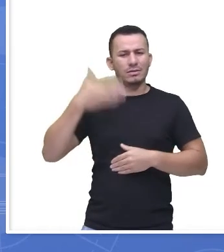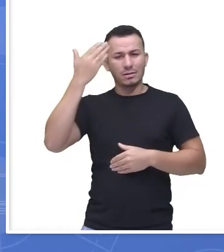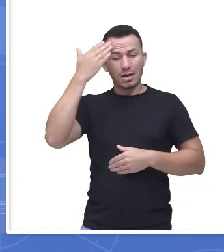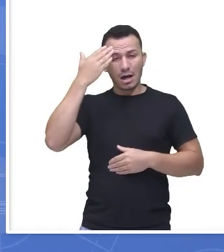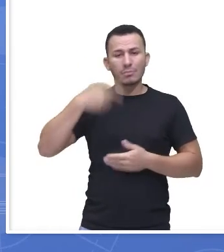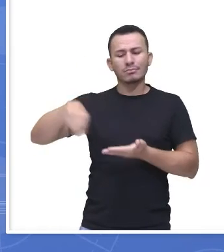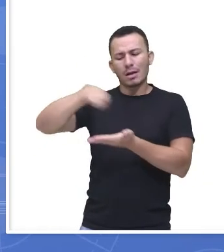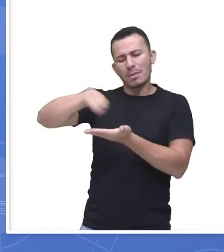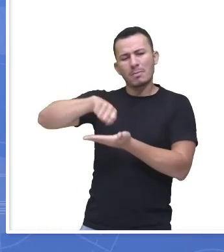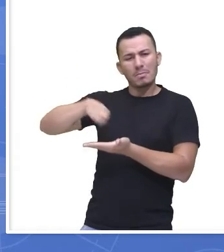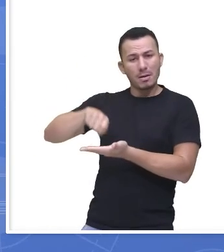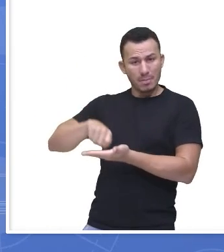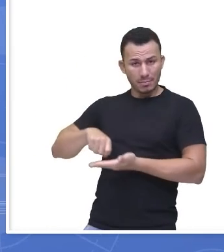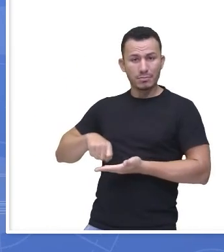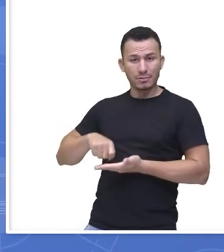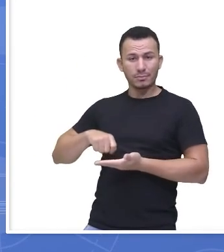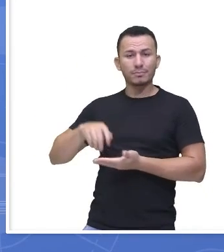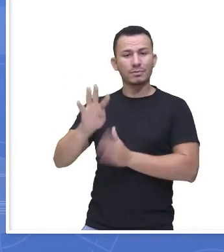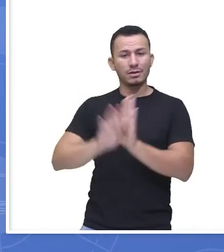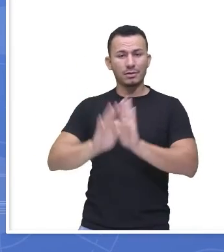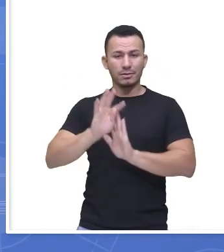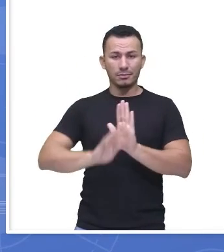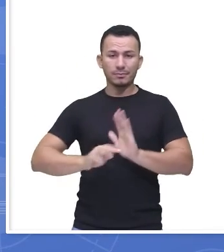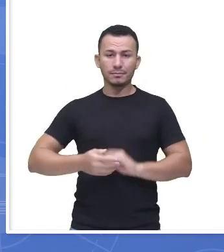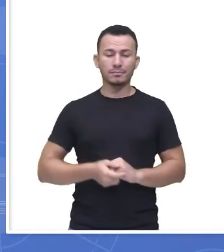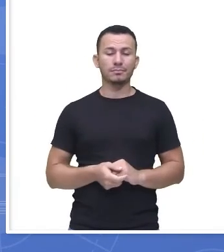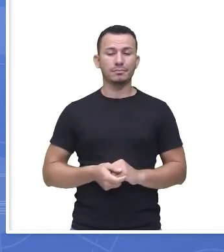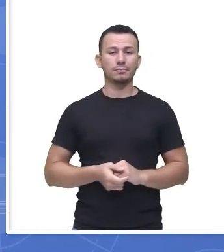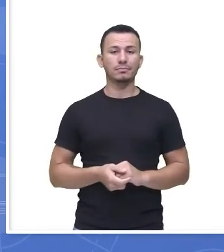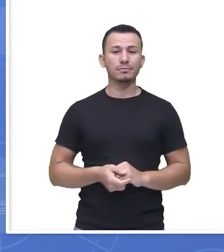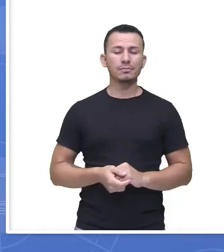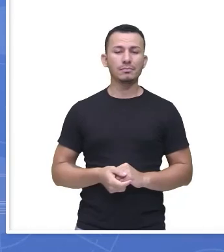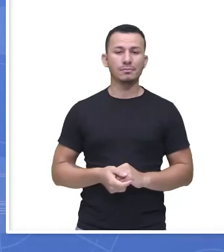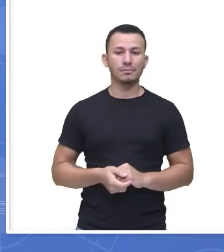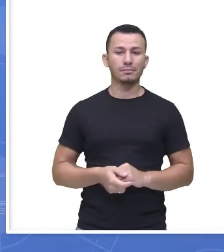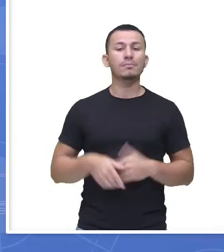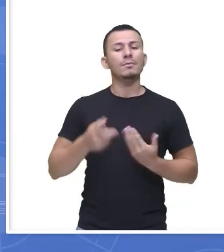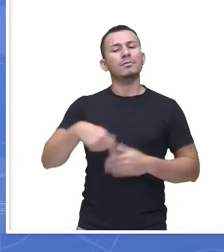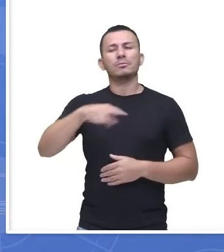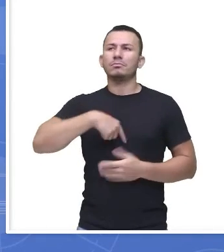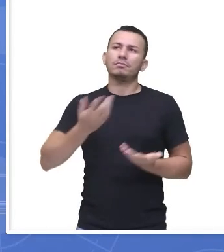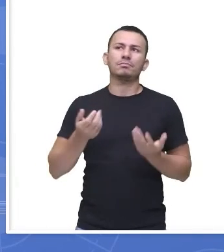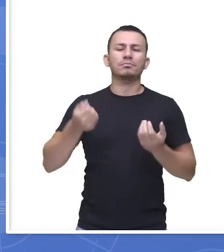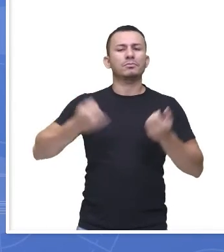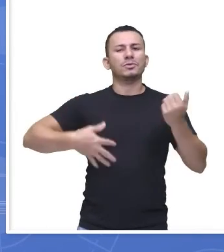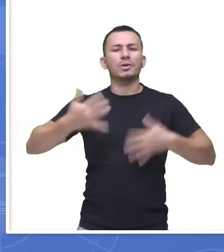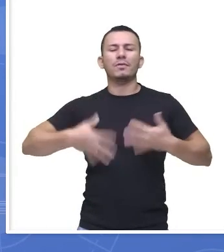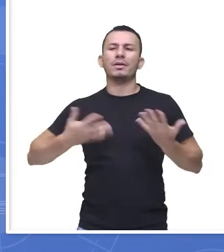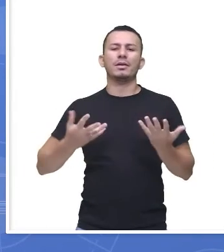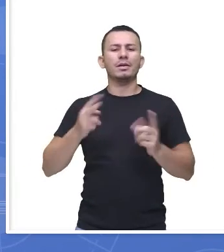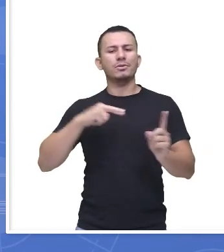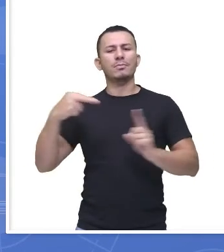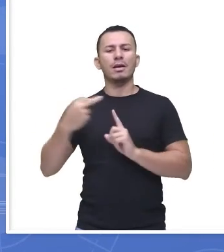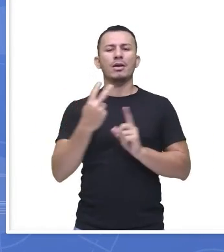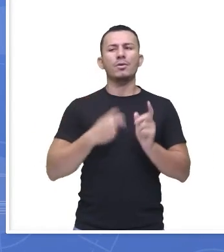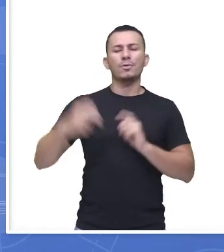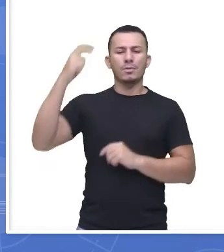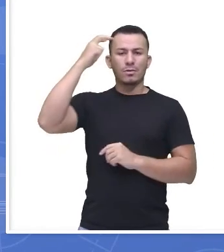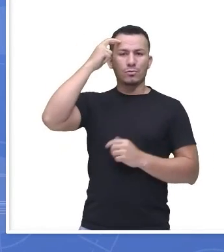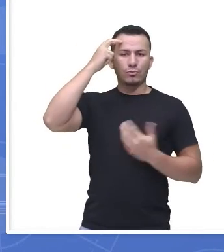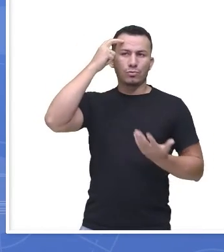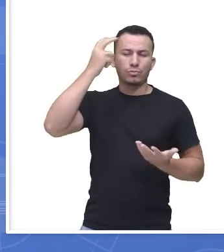vão escrevendo aí os textos, certo? Então, vocês podiam aí descrever vários aspectos da cultura,